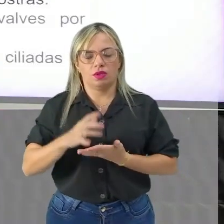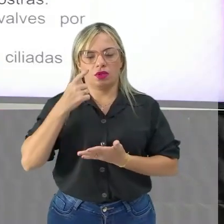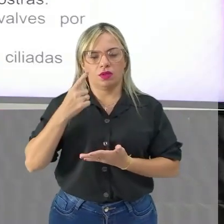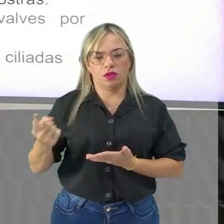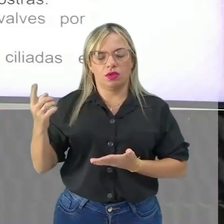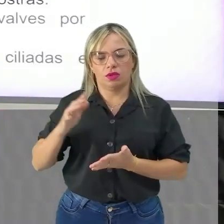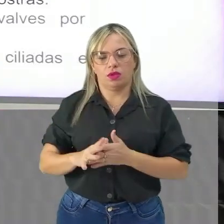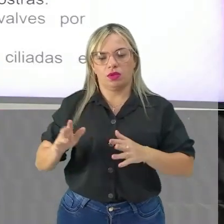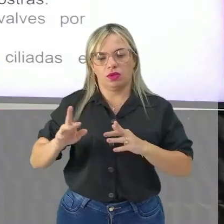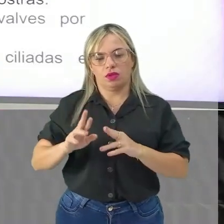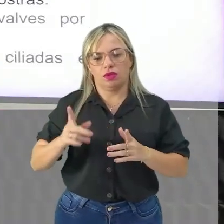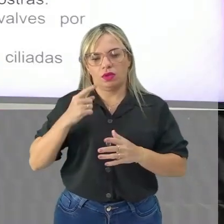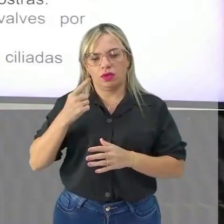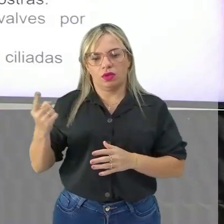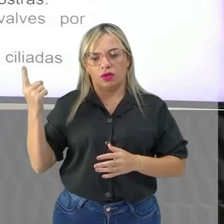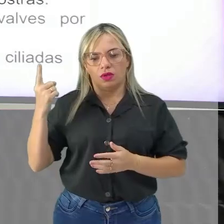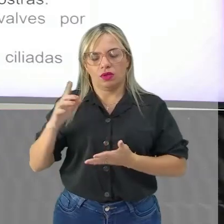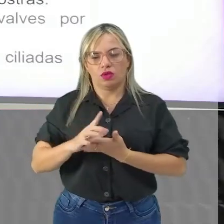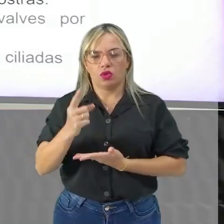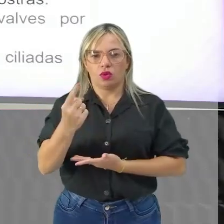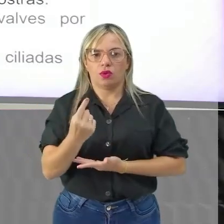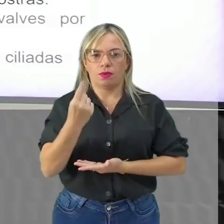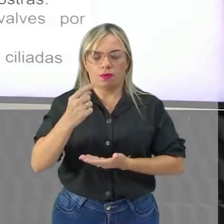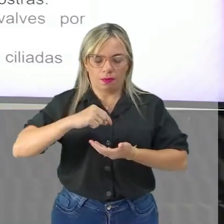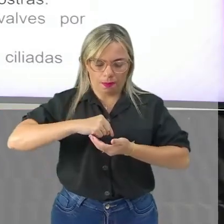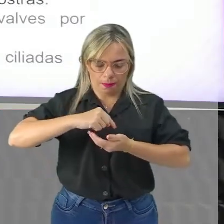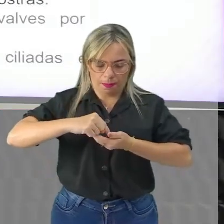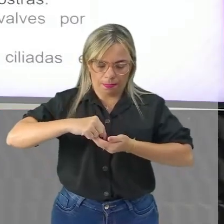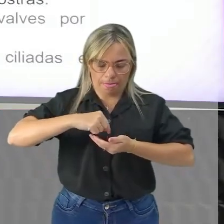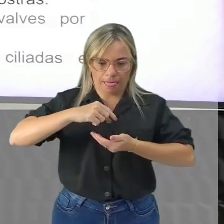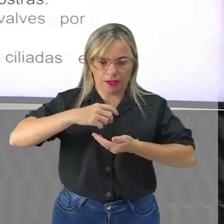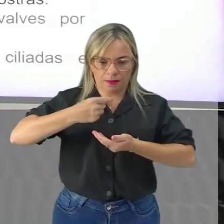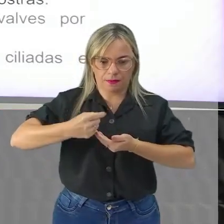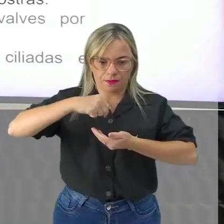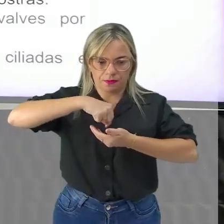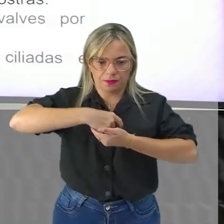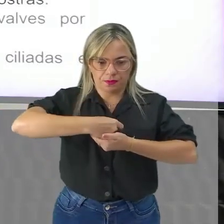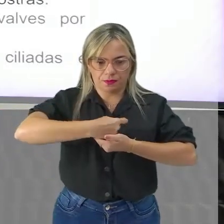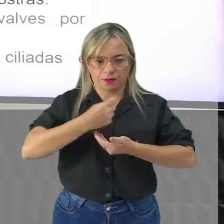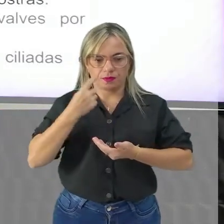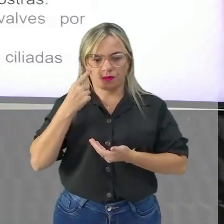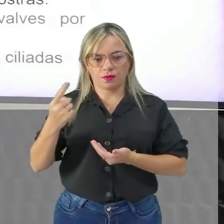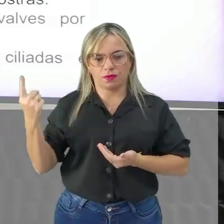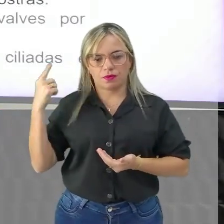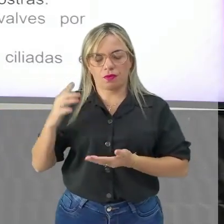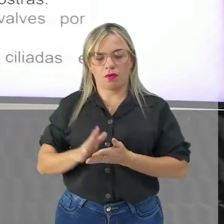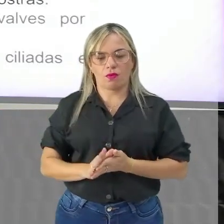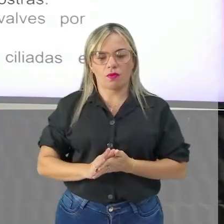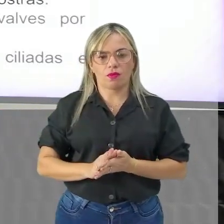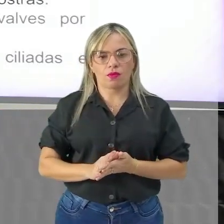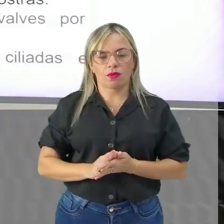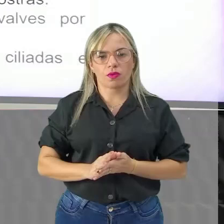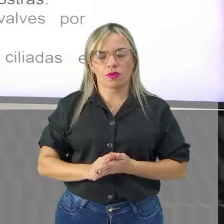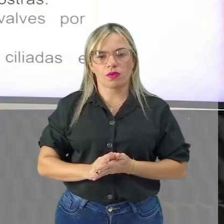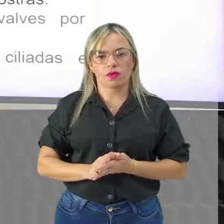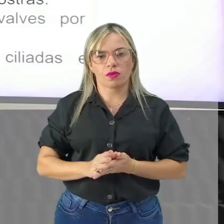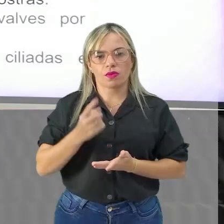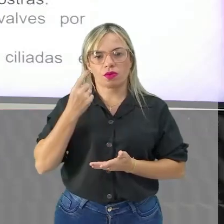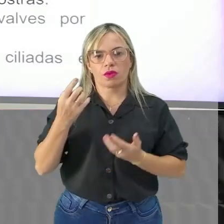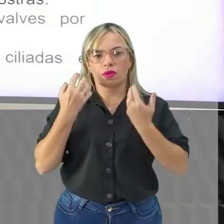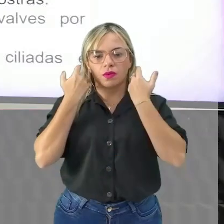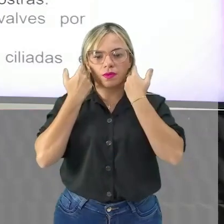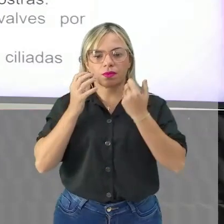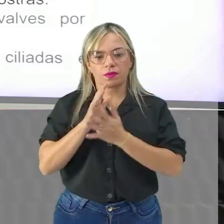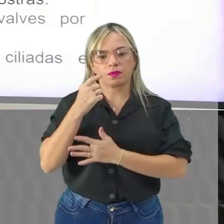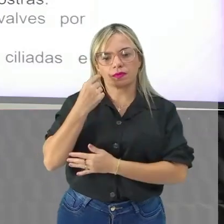E difere dos bivalves por apresentarem apenas uma concha. As brânquias dos bivalves são ciliadas e responsáveis pela circulação da água.